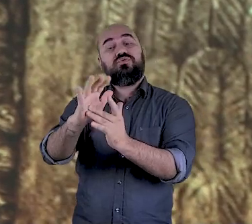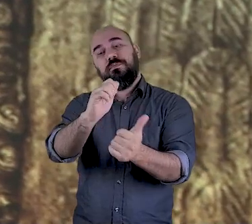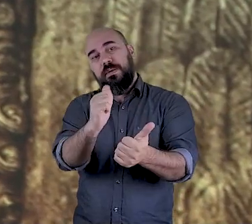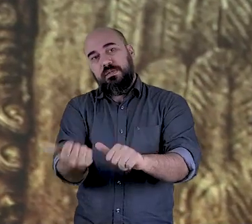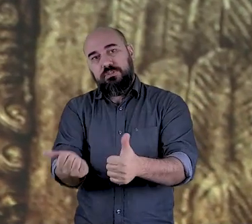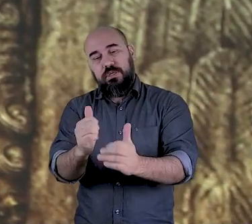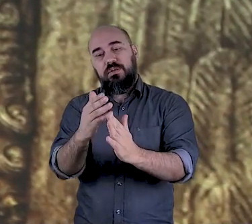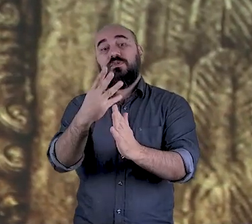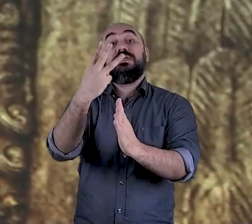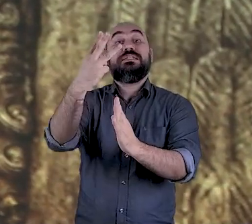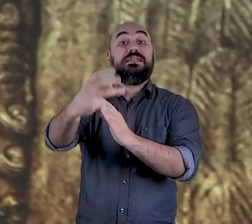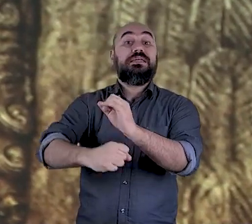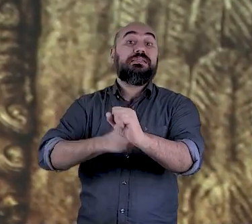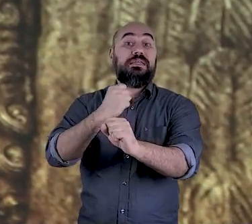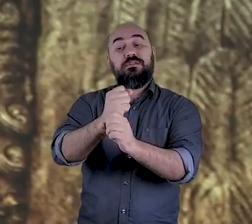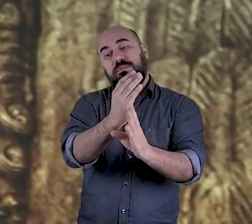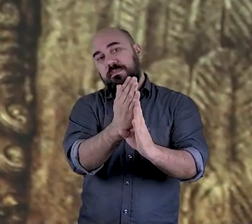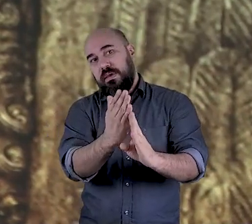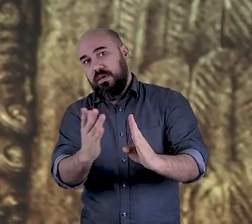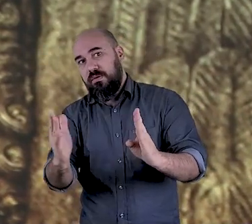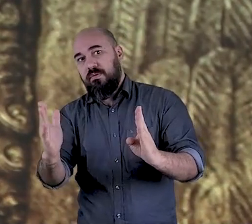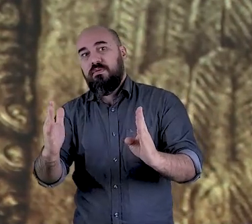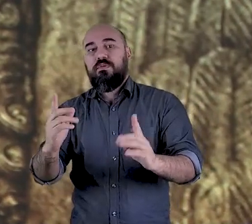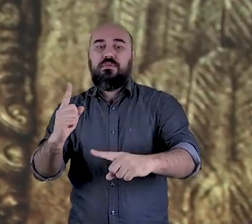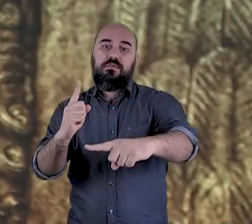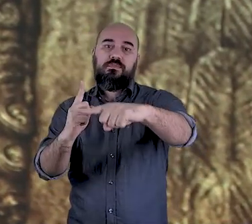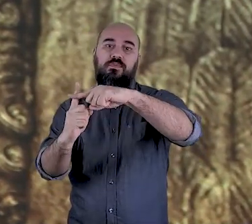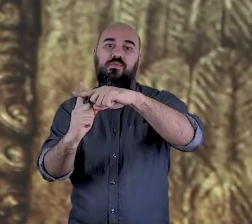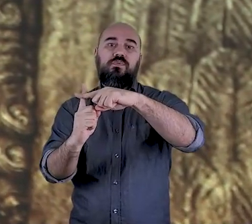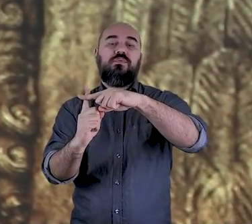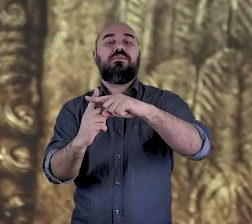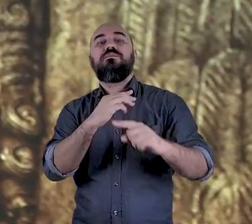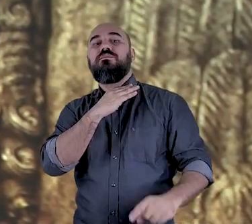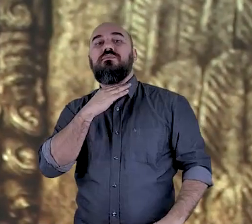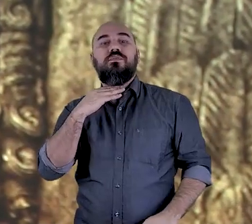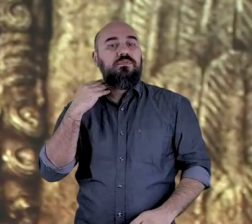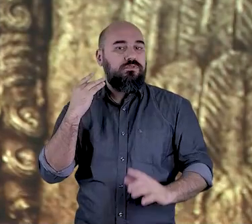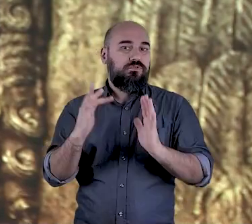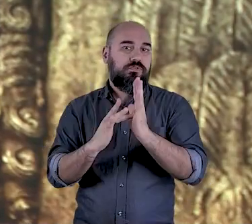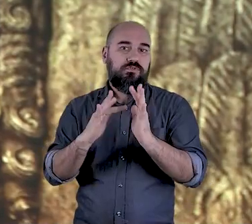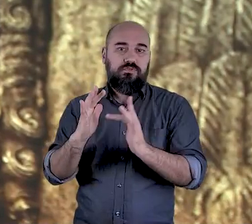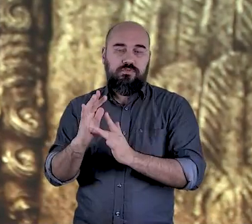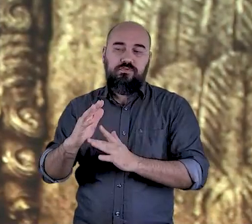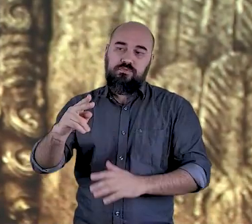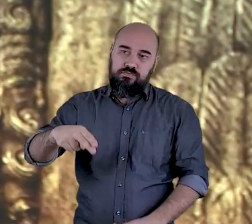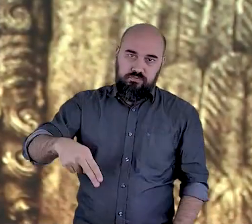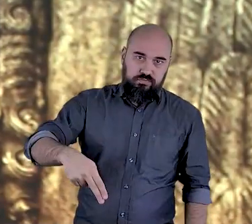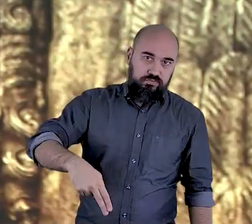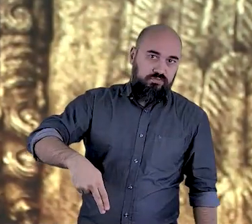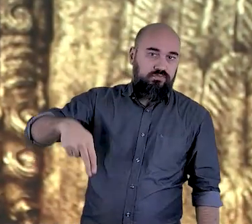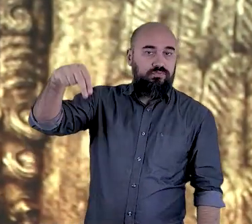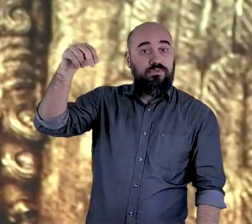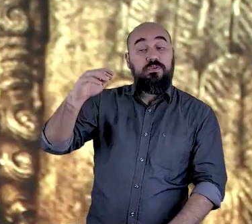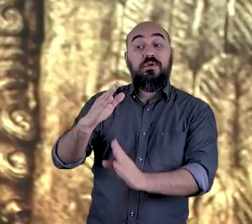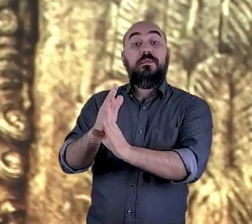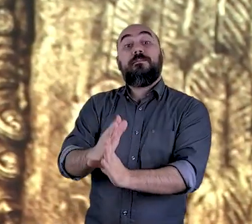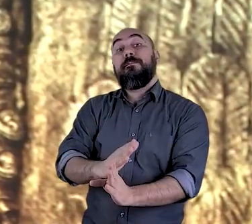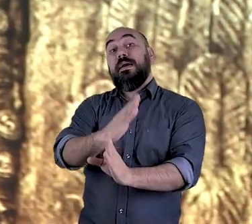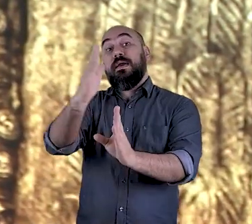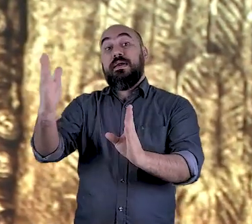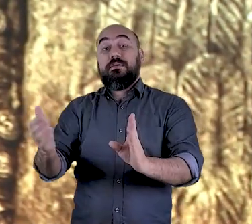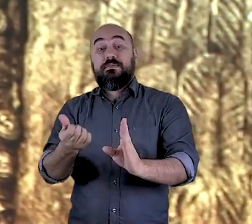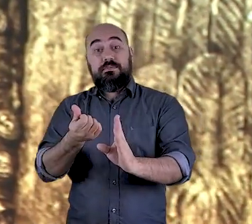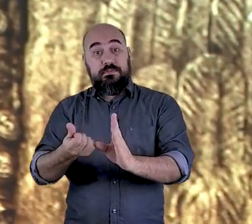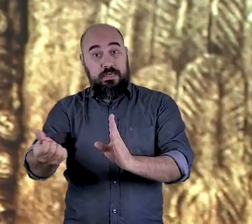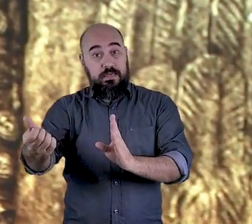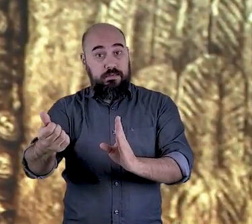três anos e meio desde o trono de 27 chegamos ao Outono do ano 30 porém mais seis